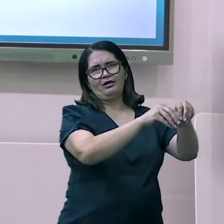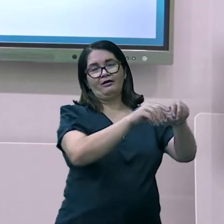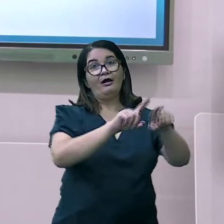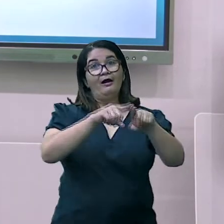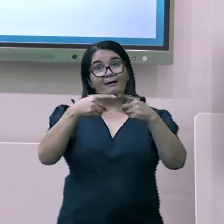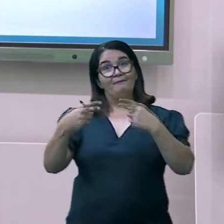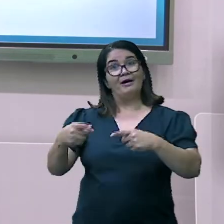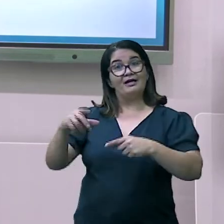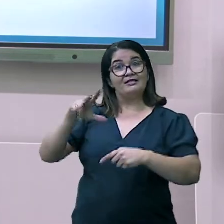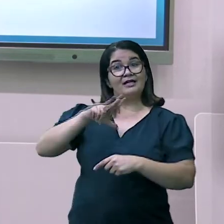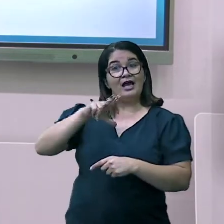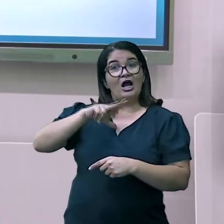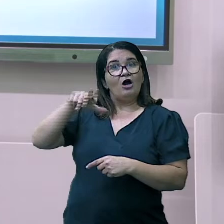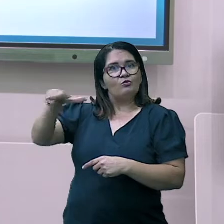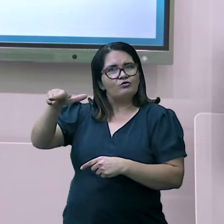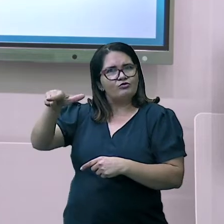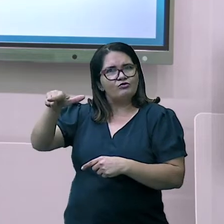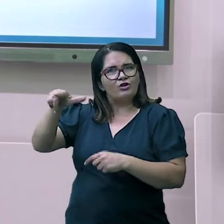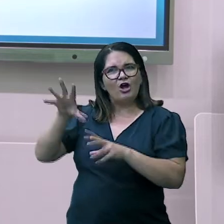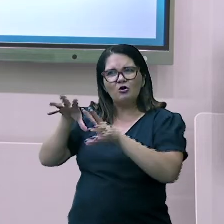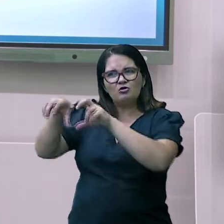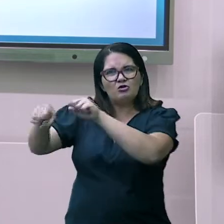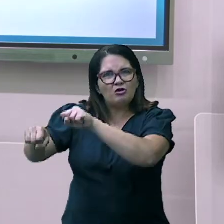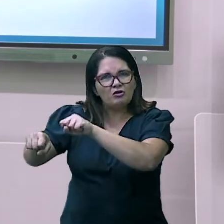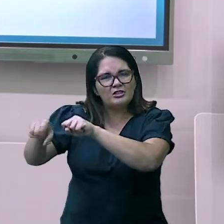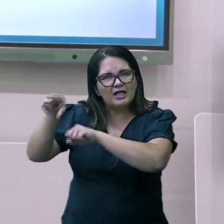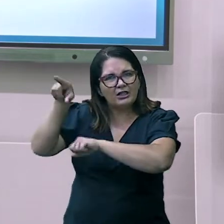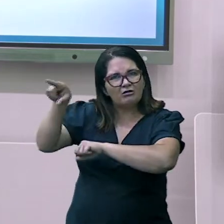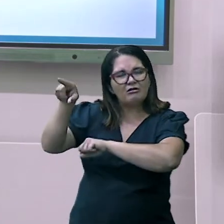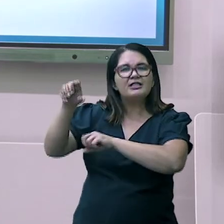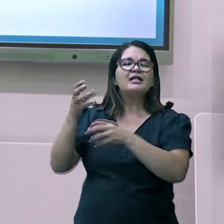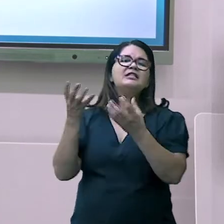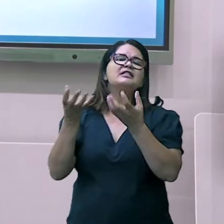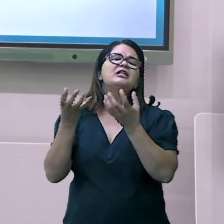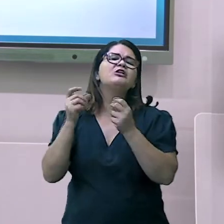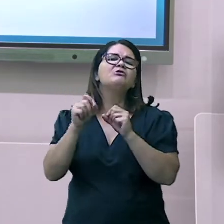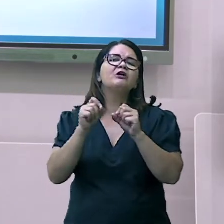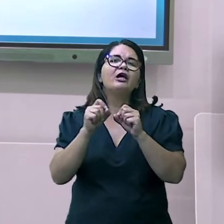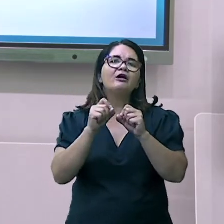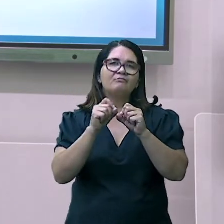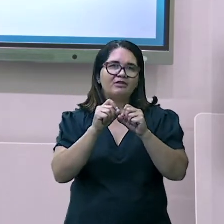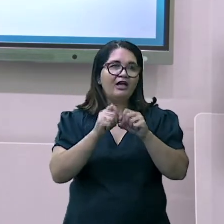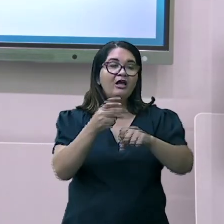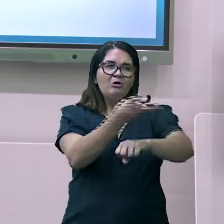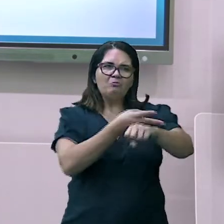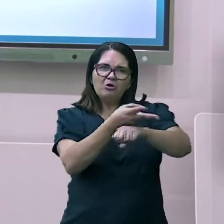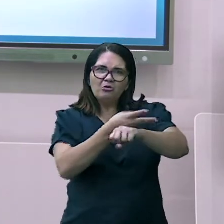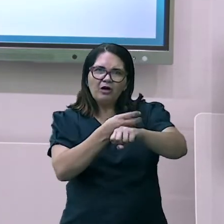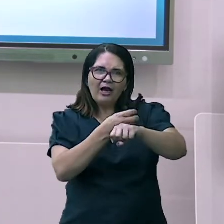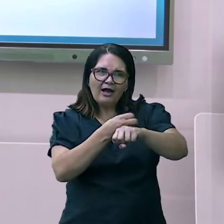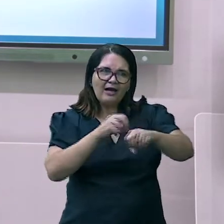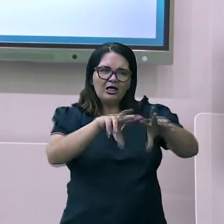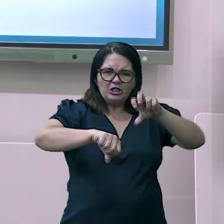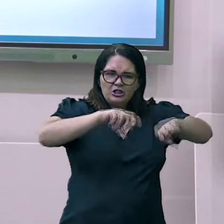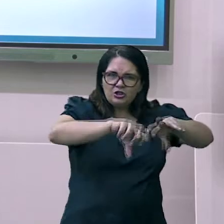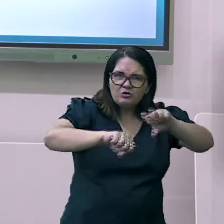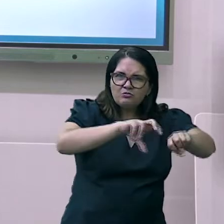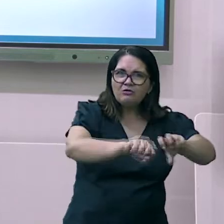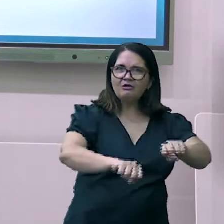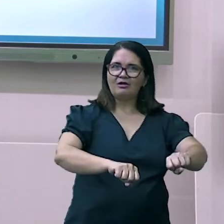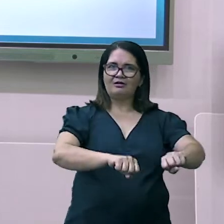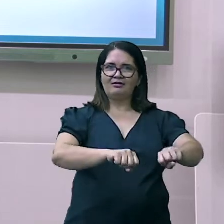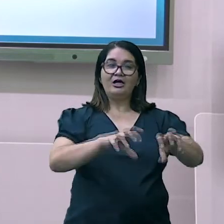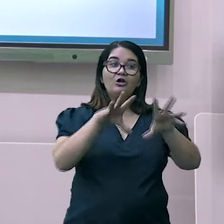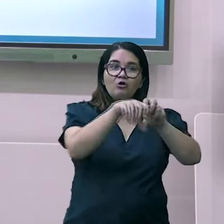descoberta, a terra era considerada apenas uma fonte de renda, lucro e poder social.